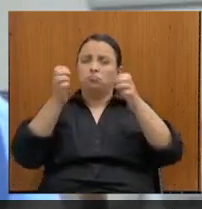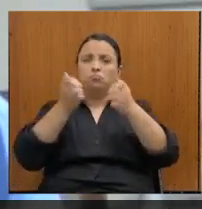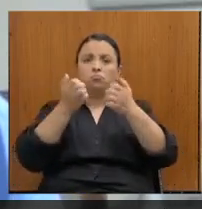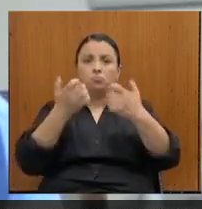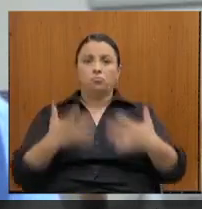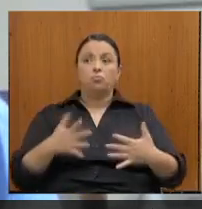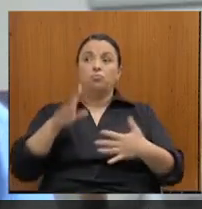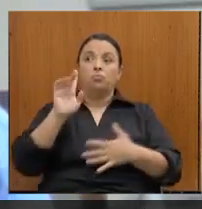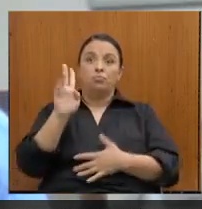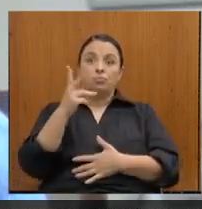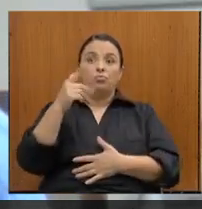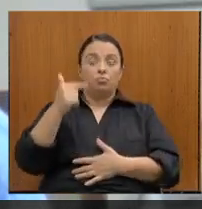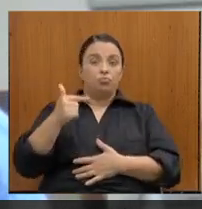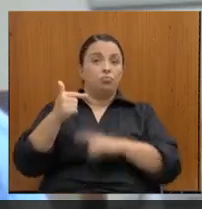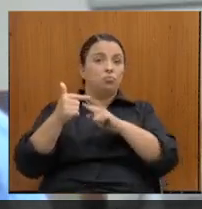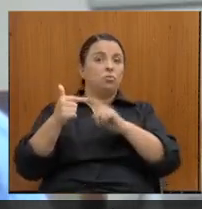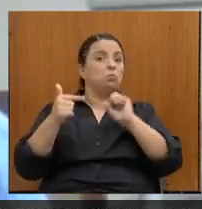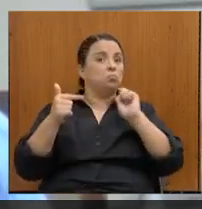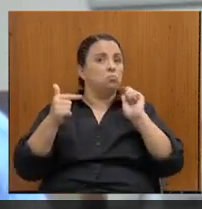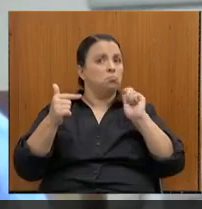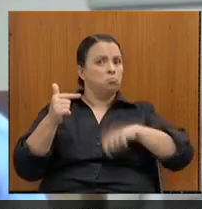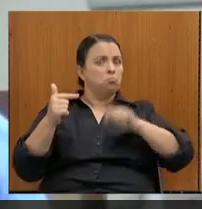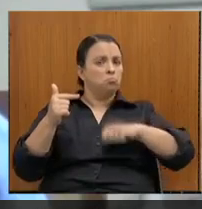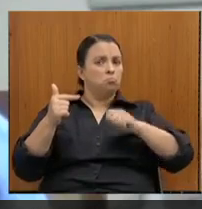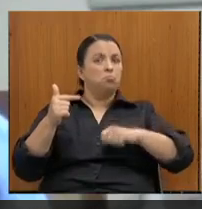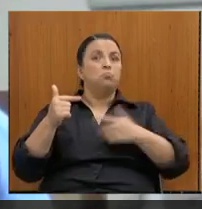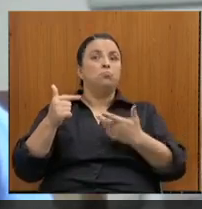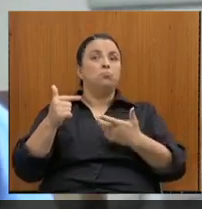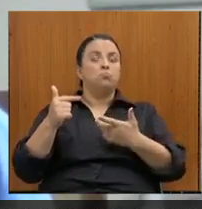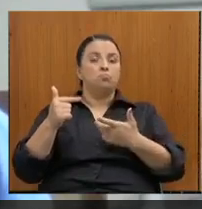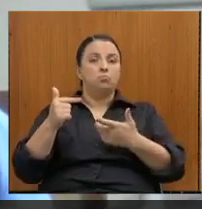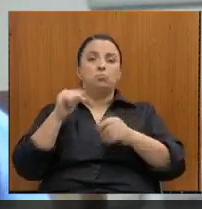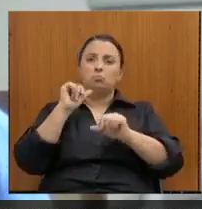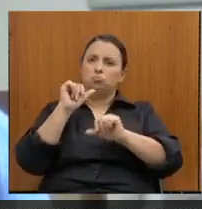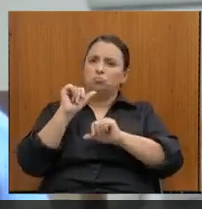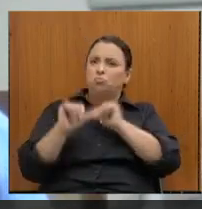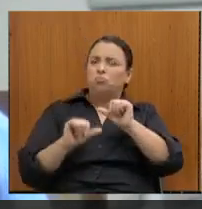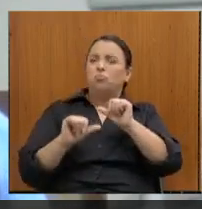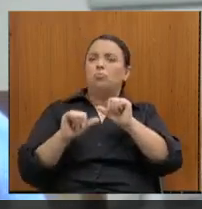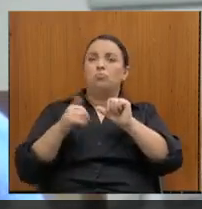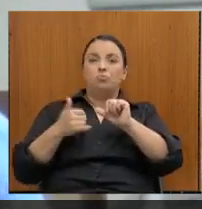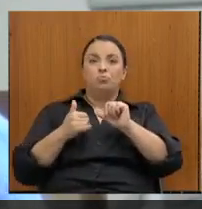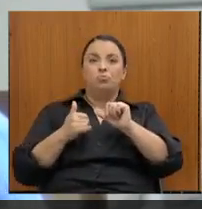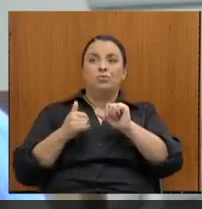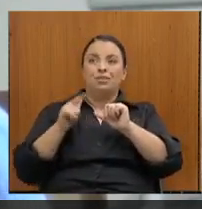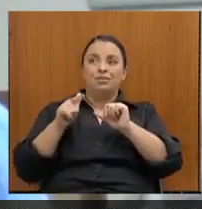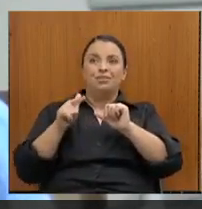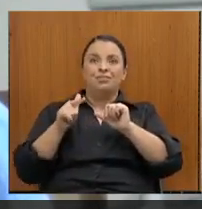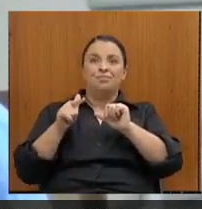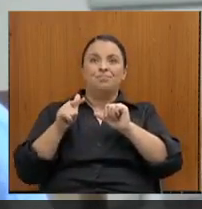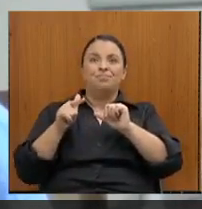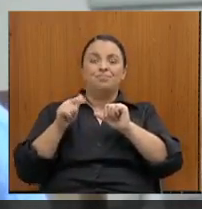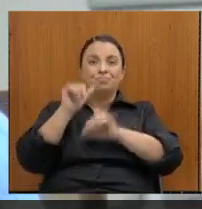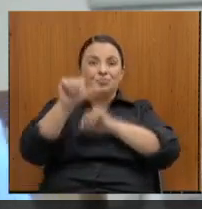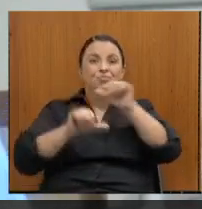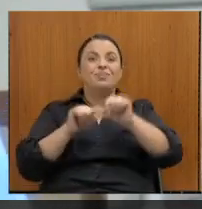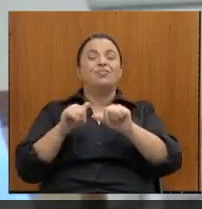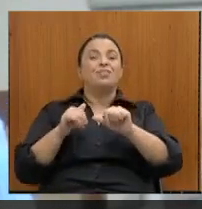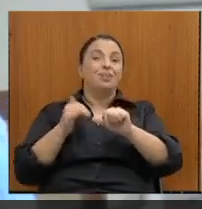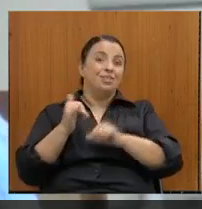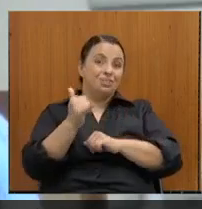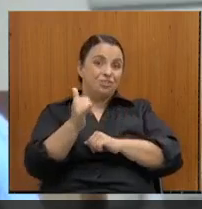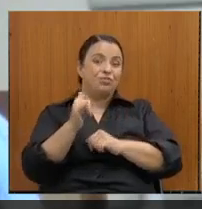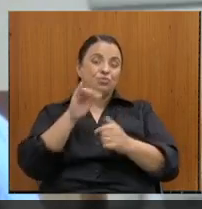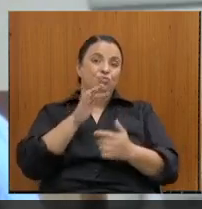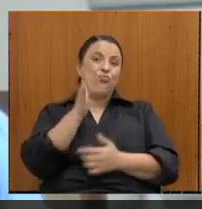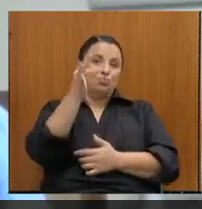hidrogênio tem um potencial em transformar efetivamente energia do grupo é interessante